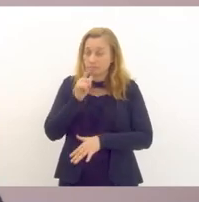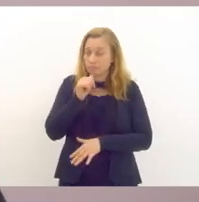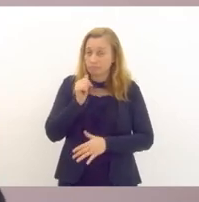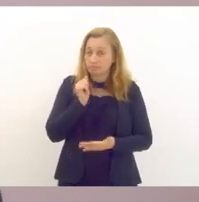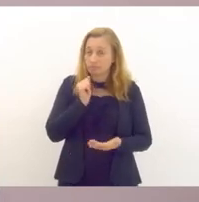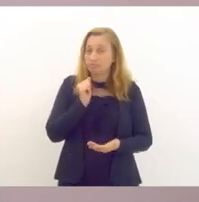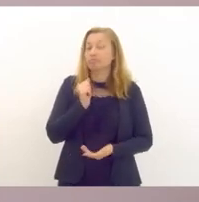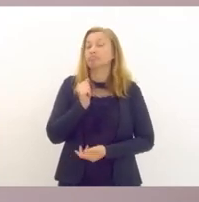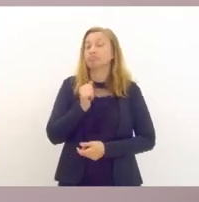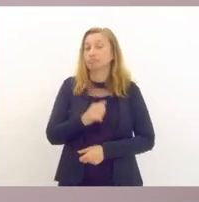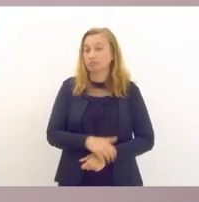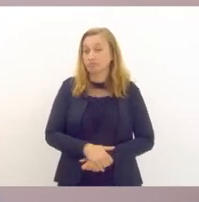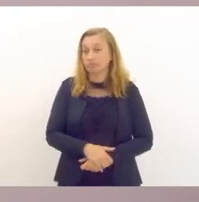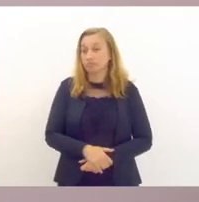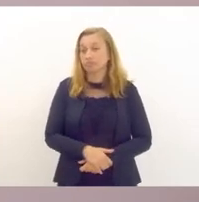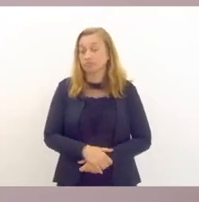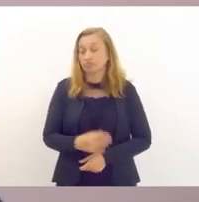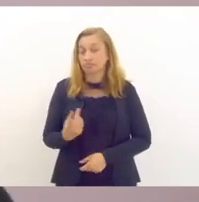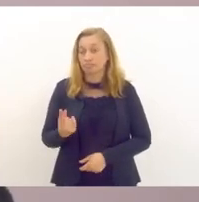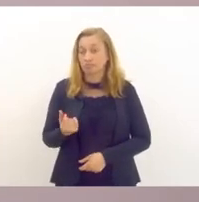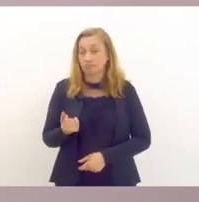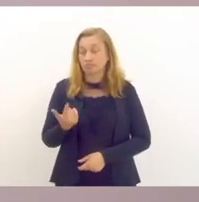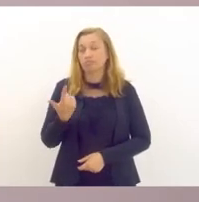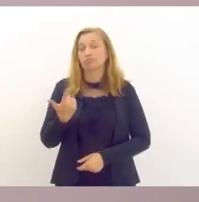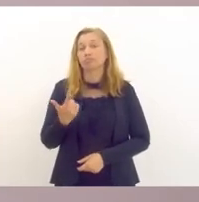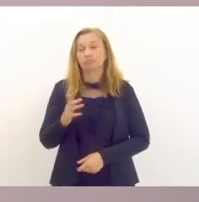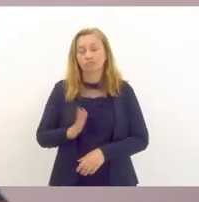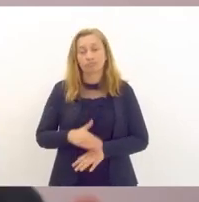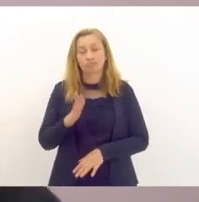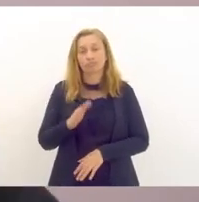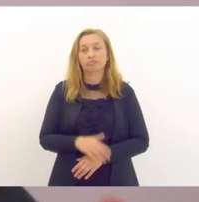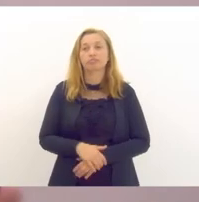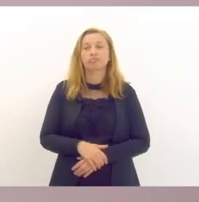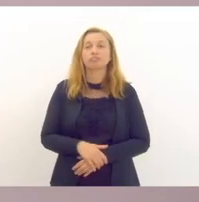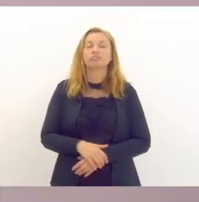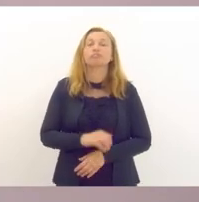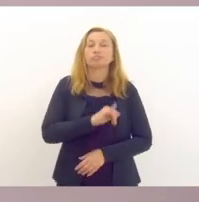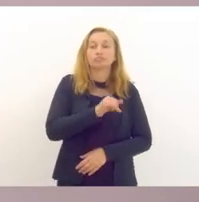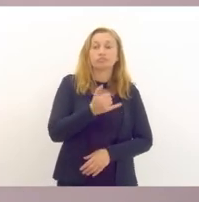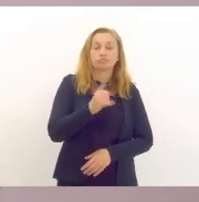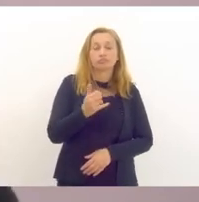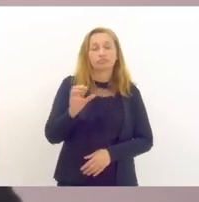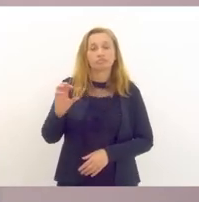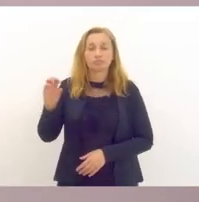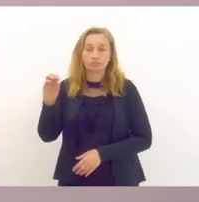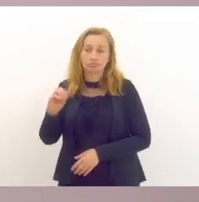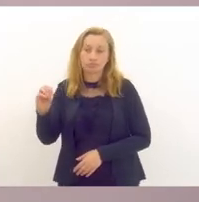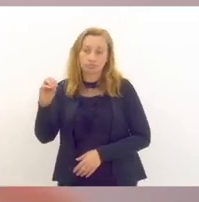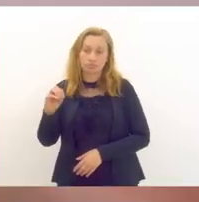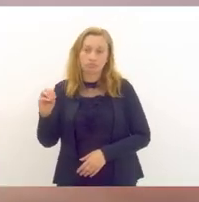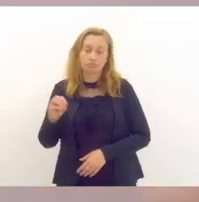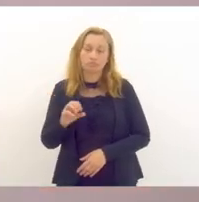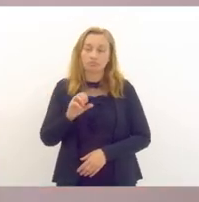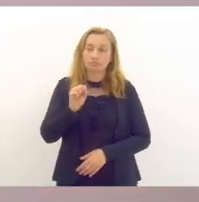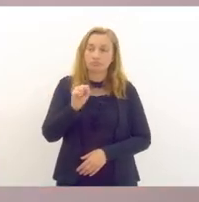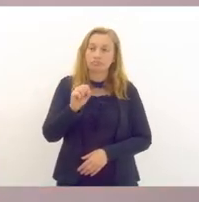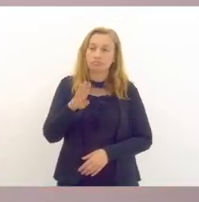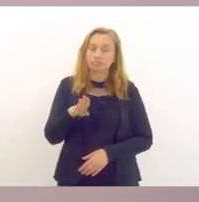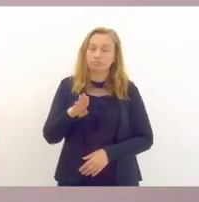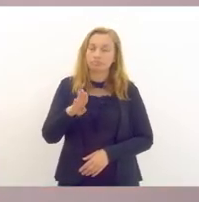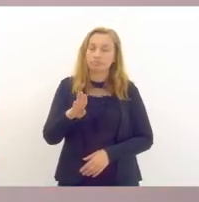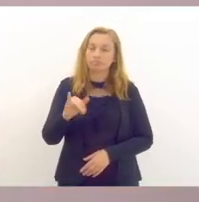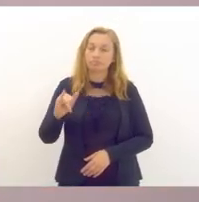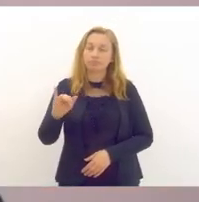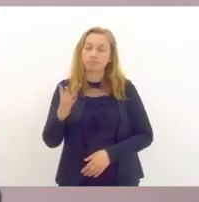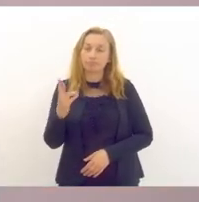em 20 meses é uma ansiedade a receita tá maior de Janeiro a outubro então de 8.8 bilhões de reais